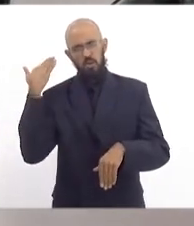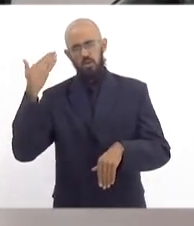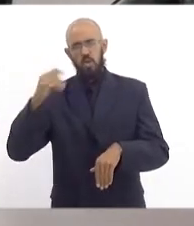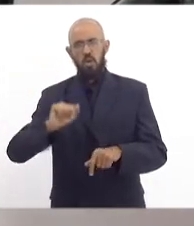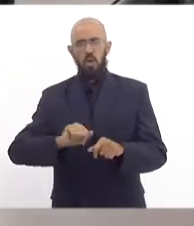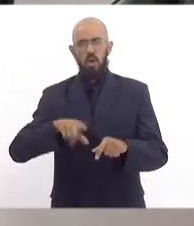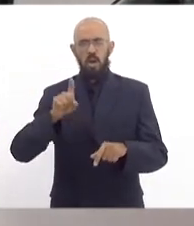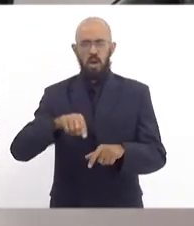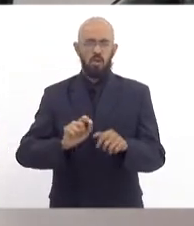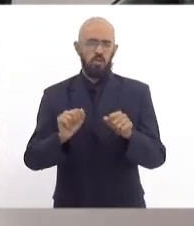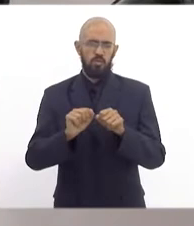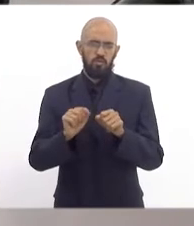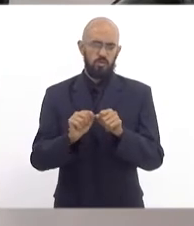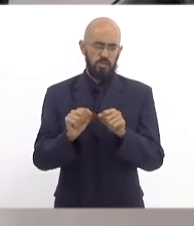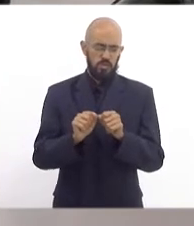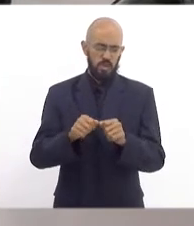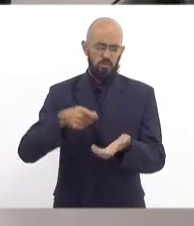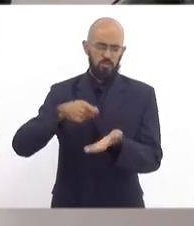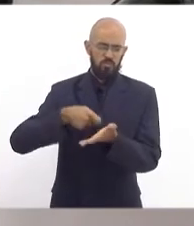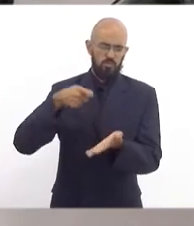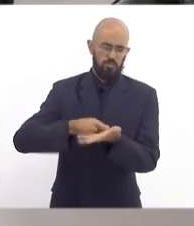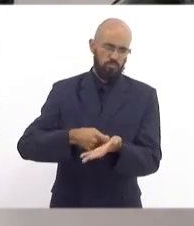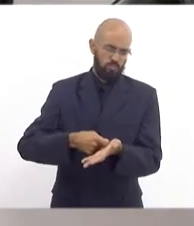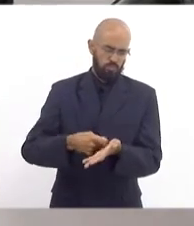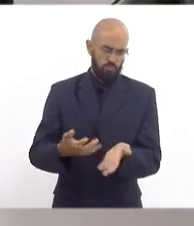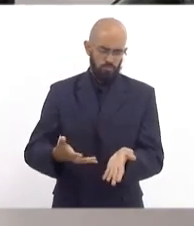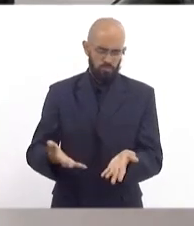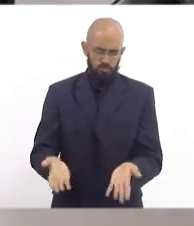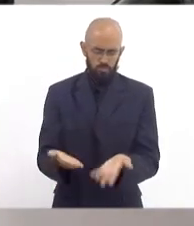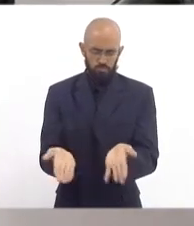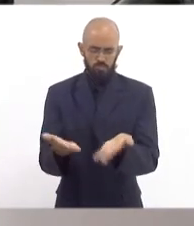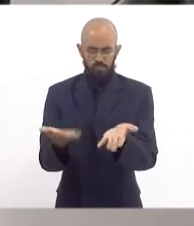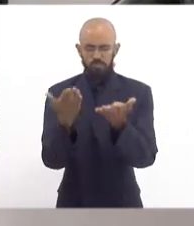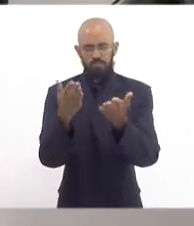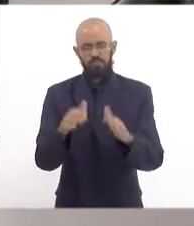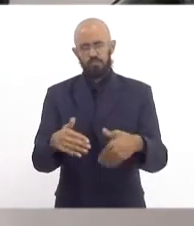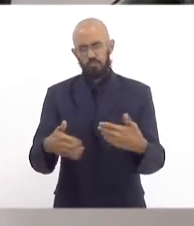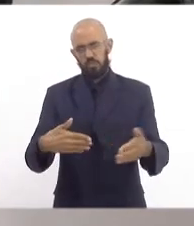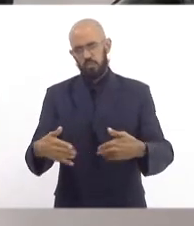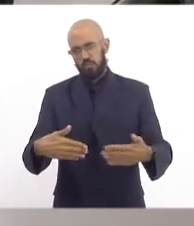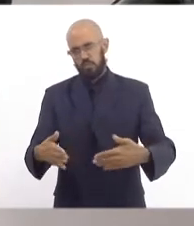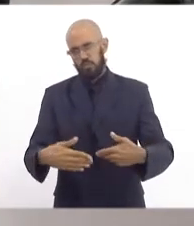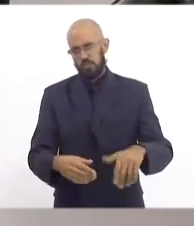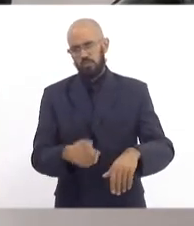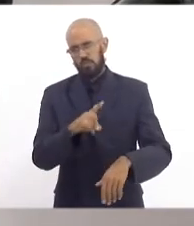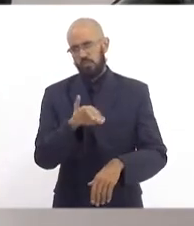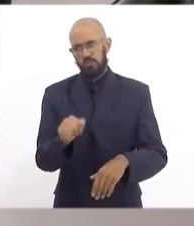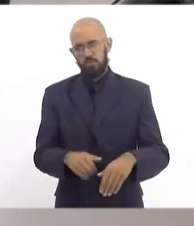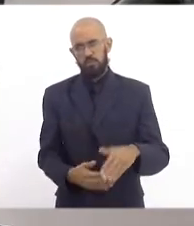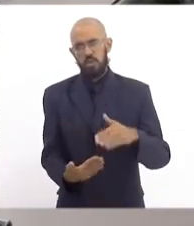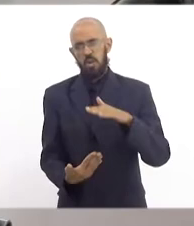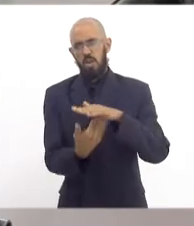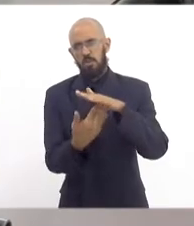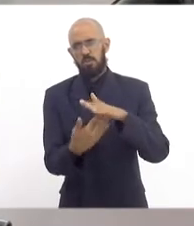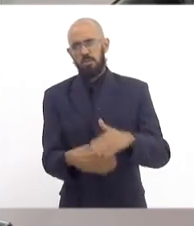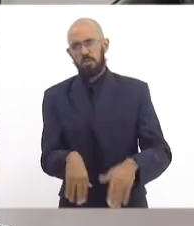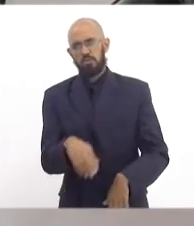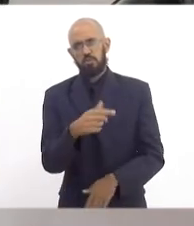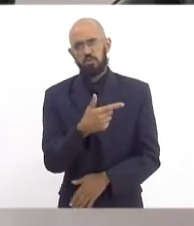é que impuseram para incentivo fiscal Industrial a data limite de